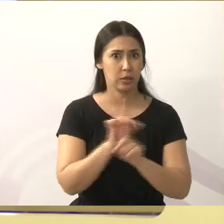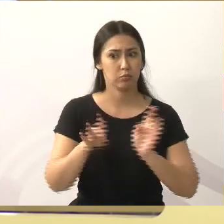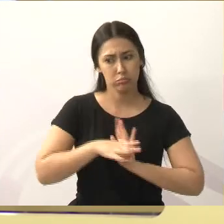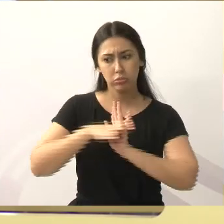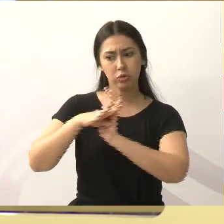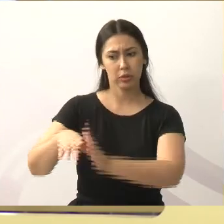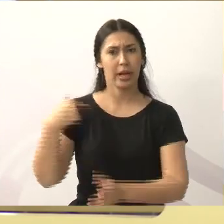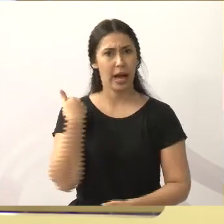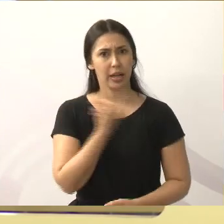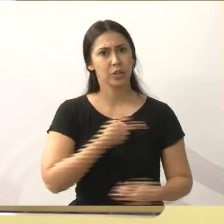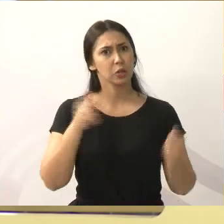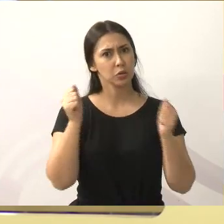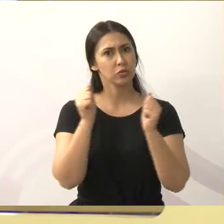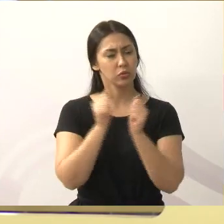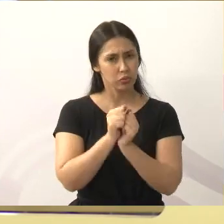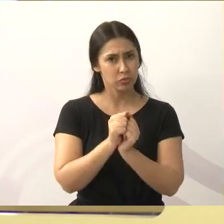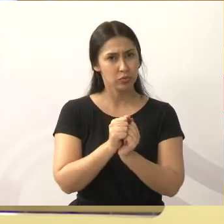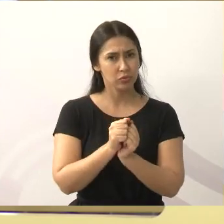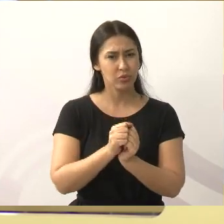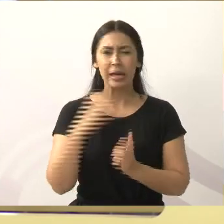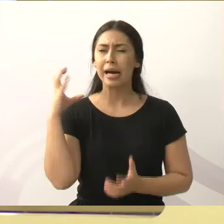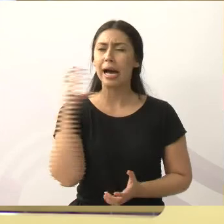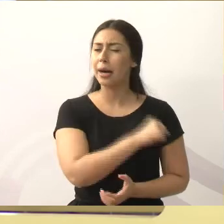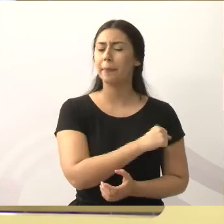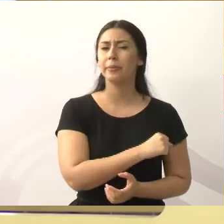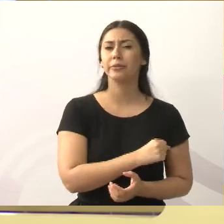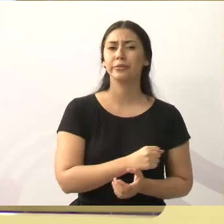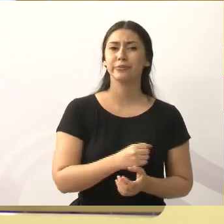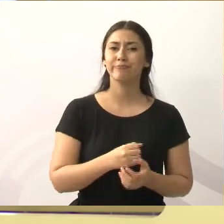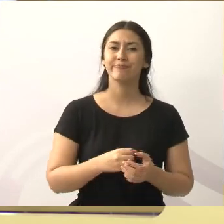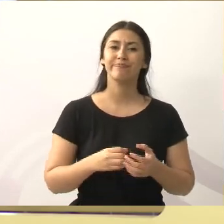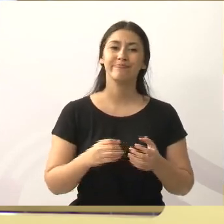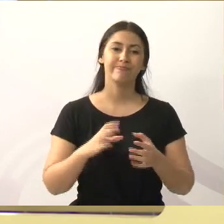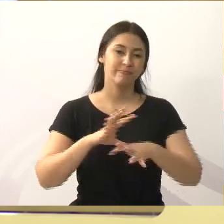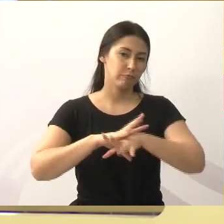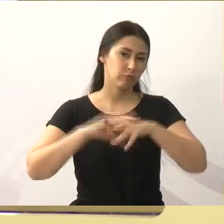possa junto logo sair dessa situação.